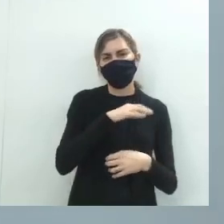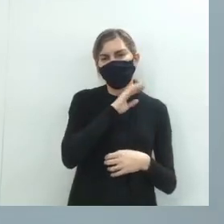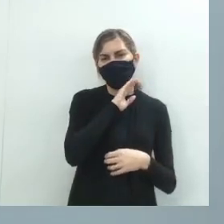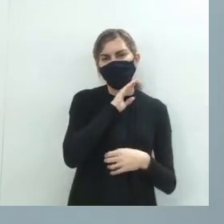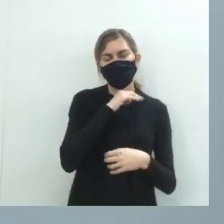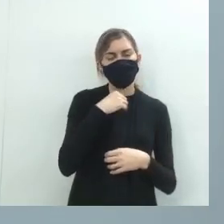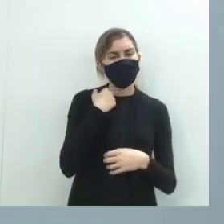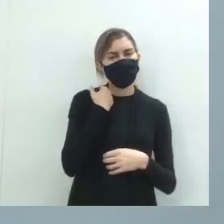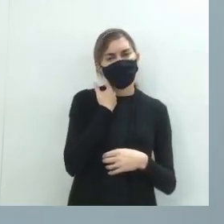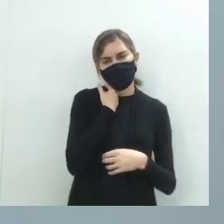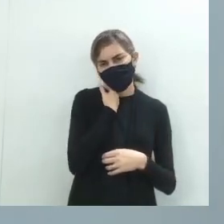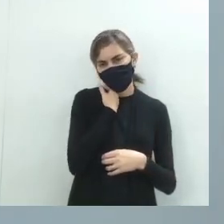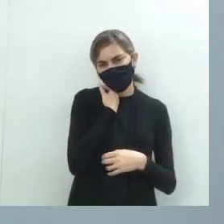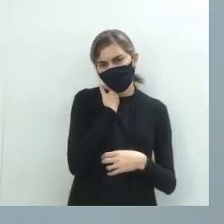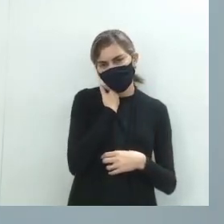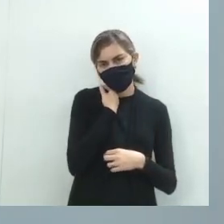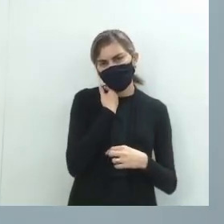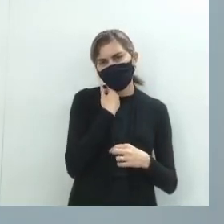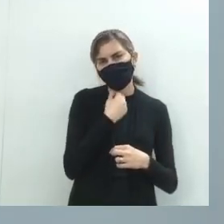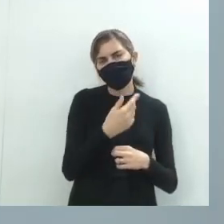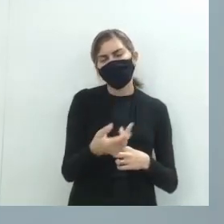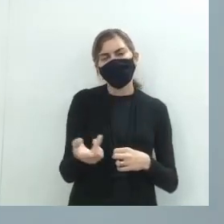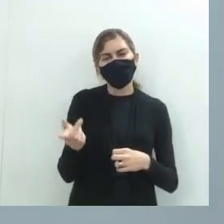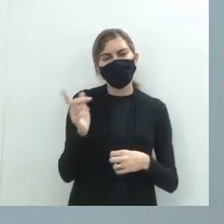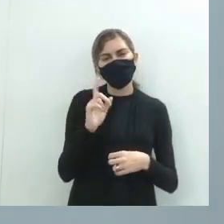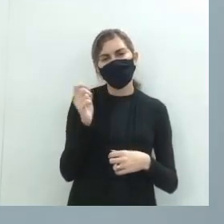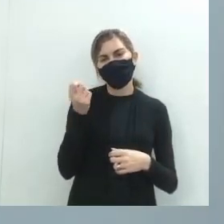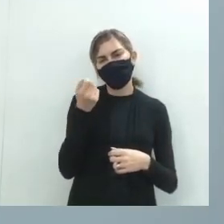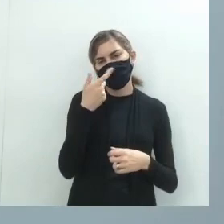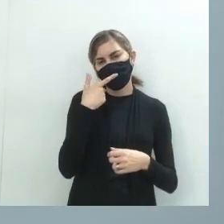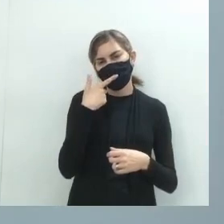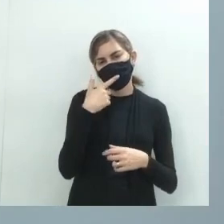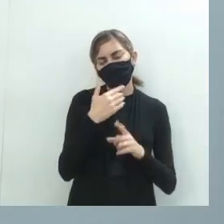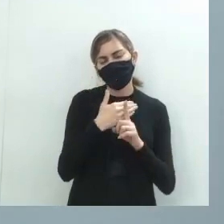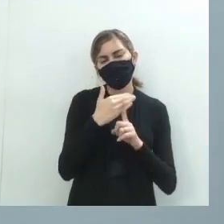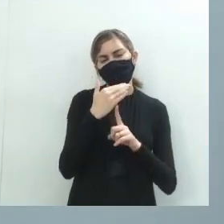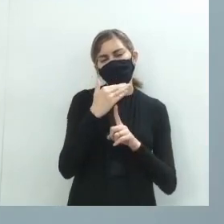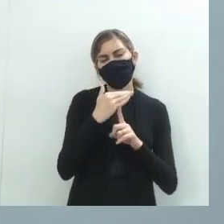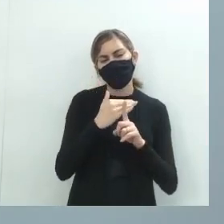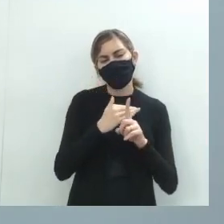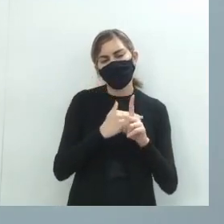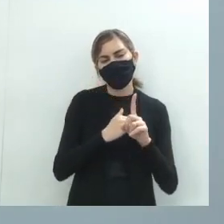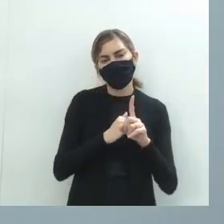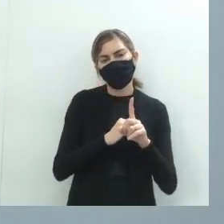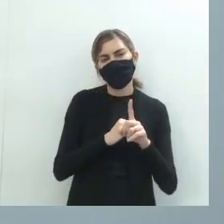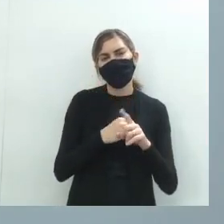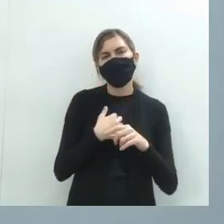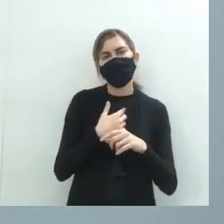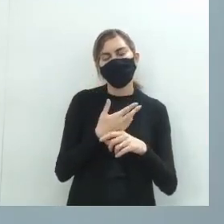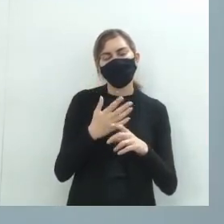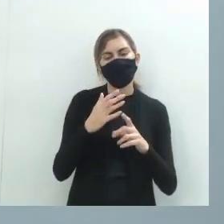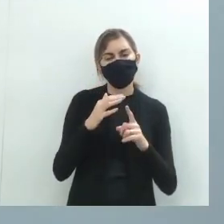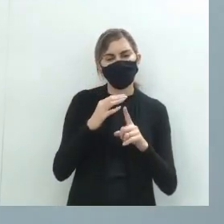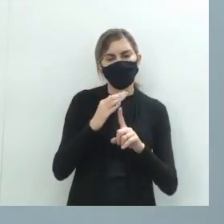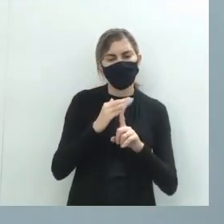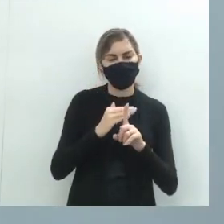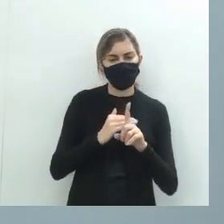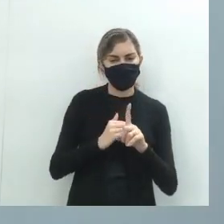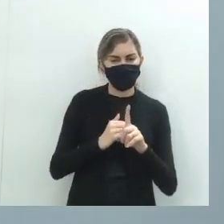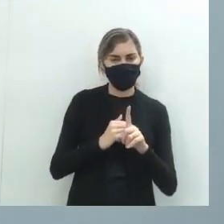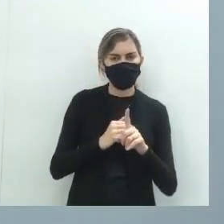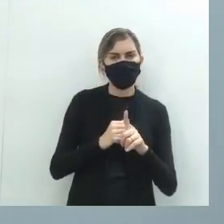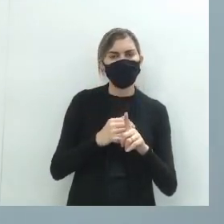a criança estava com febre, aí ela deu um medicamento e a temperatura baixou. A temperatura